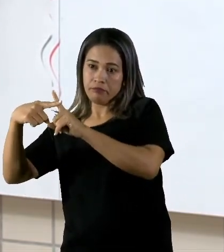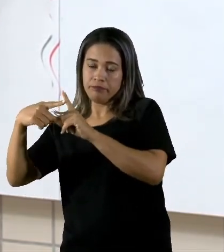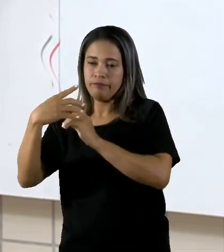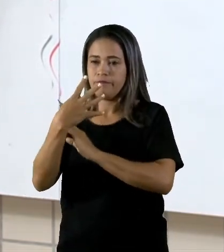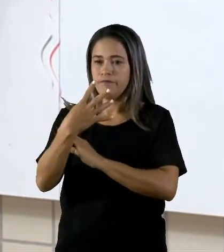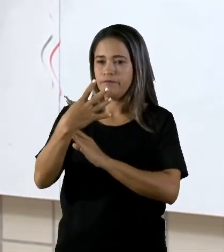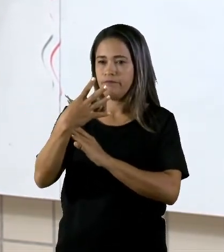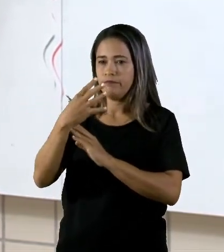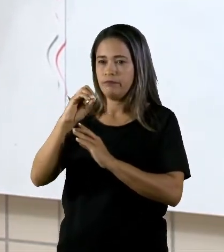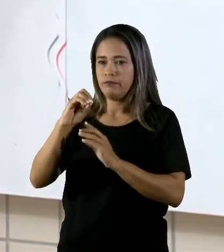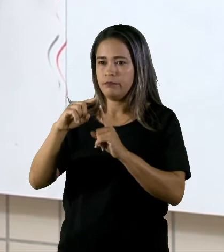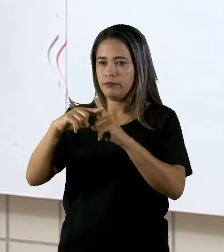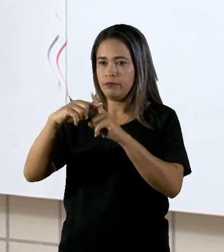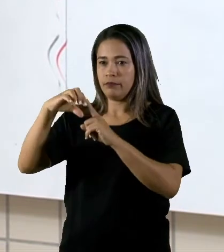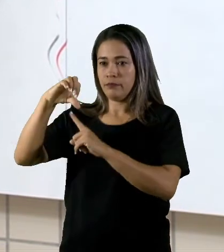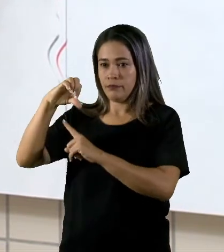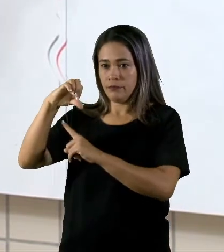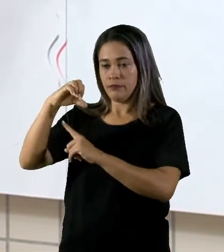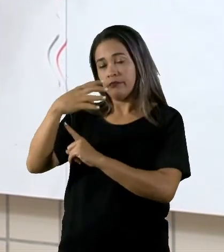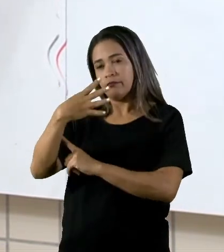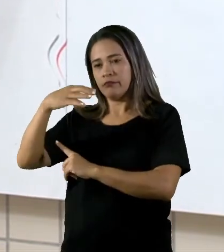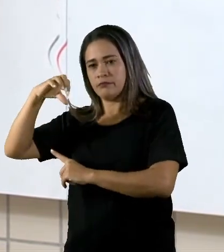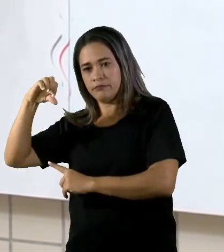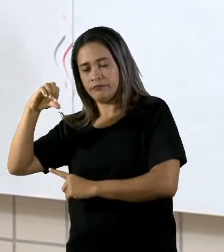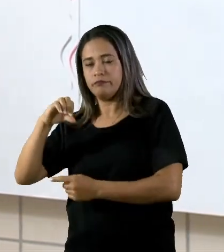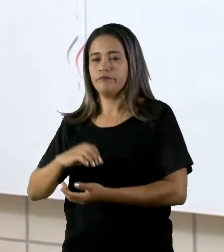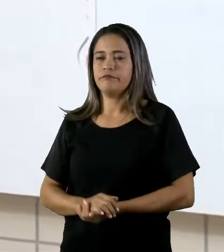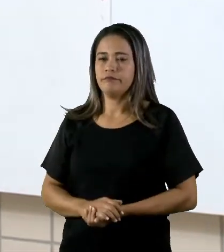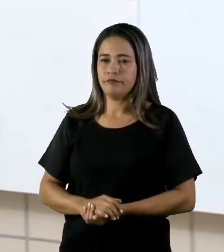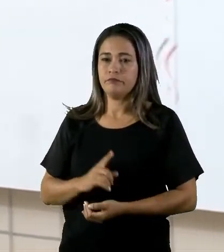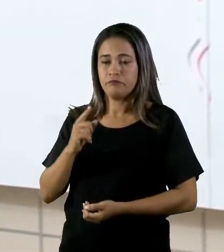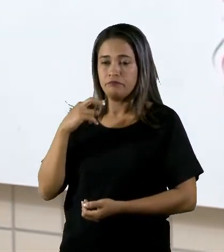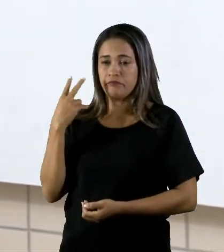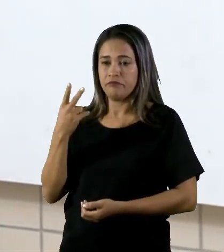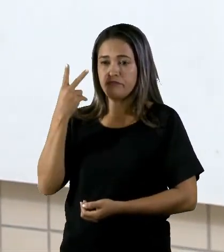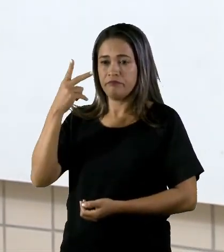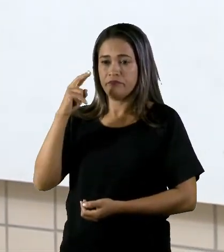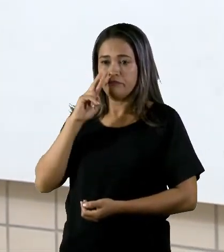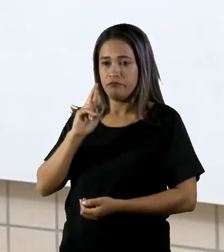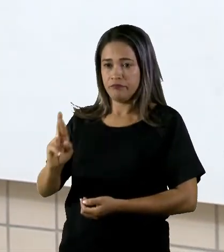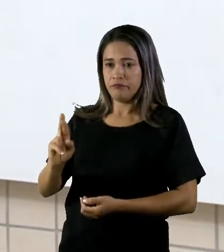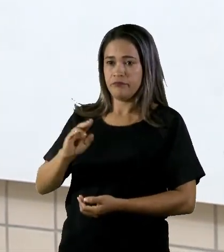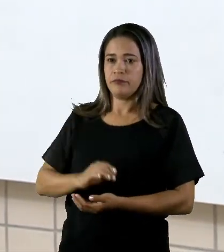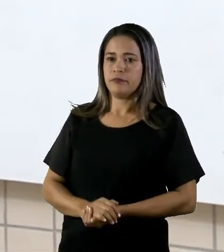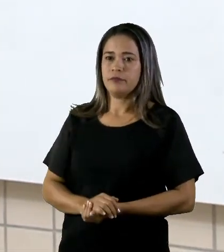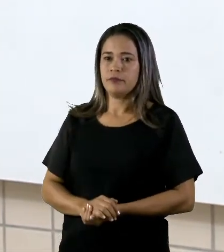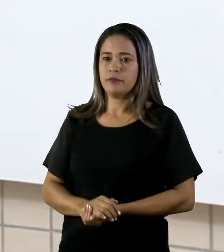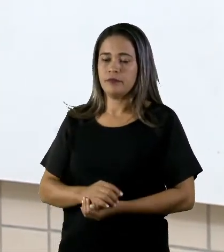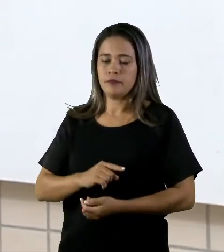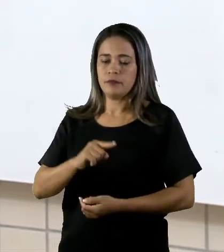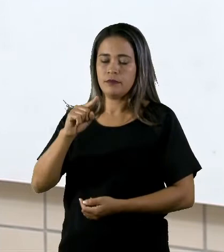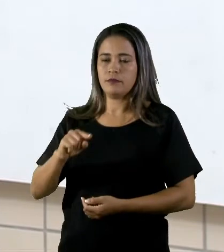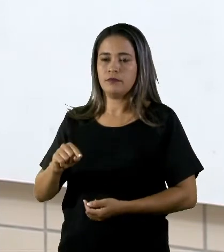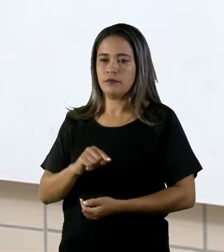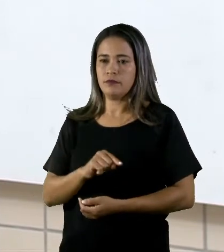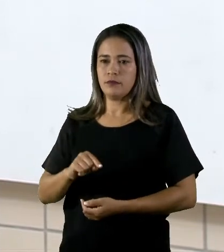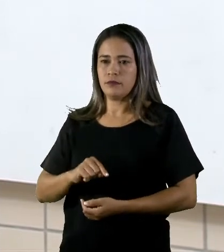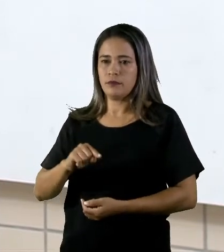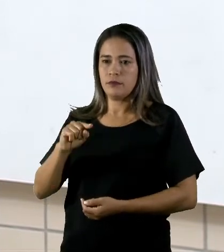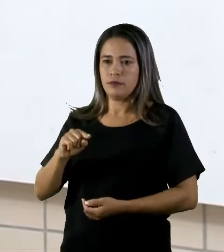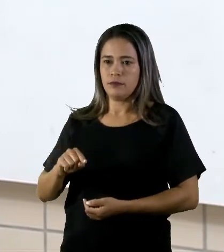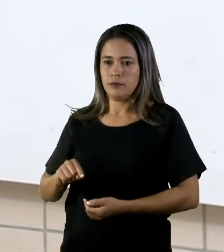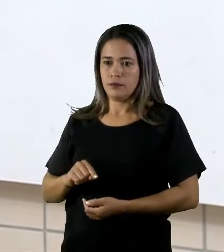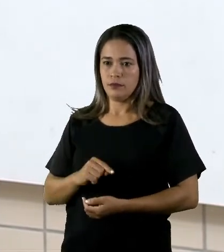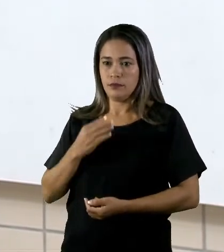9, 49. Então, esse é o valor do meu discriminante. Vou até anotá-lo aqui para ficar mais visível